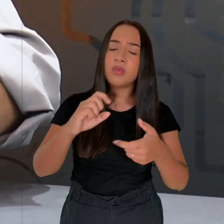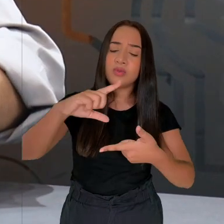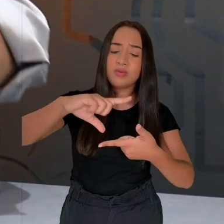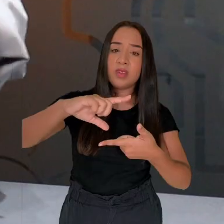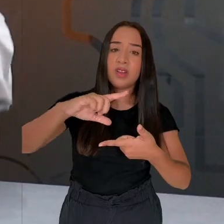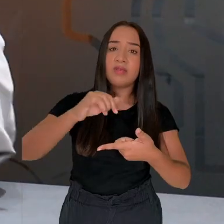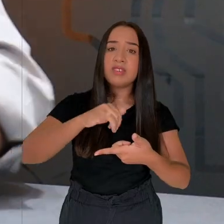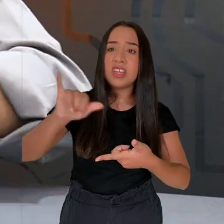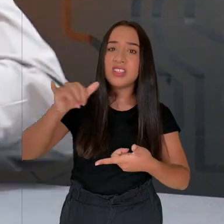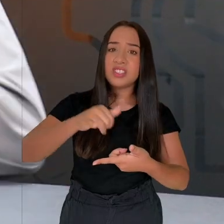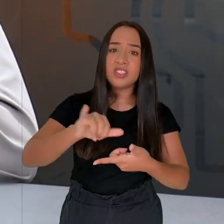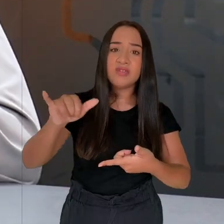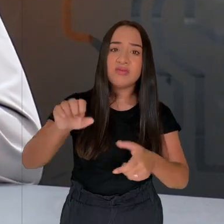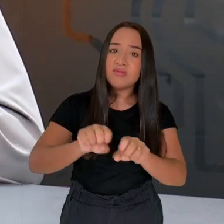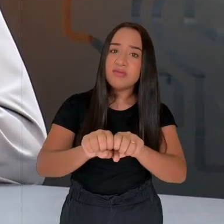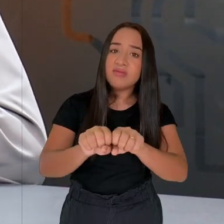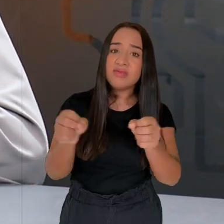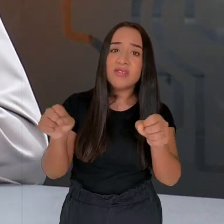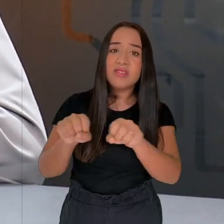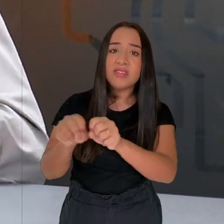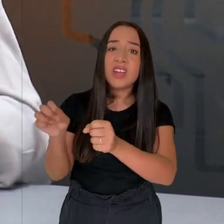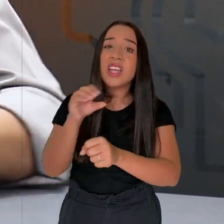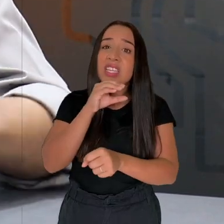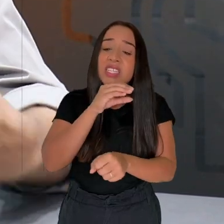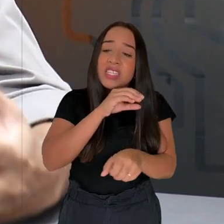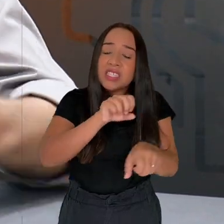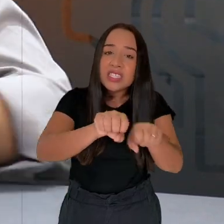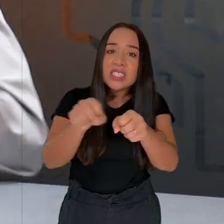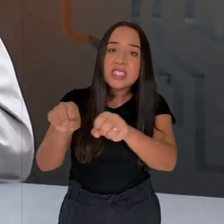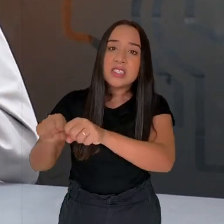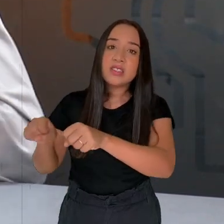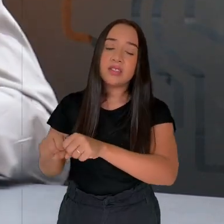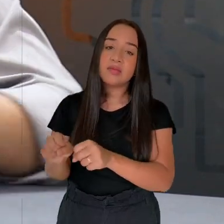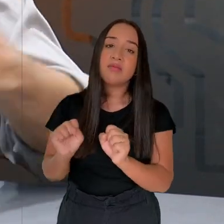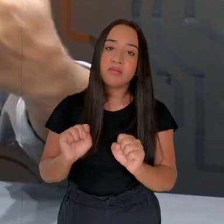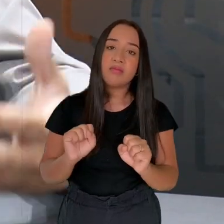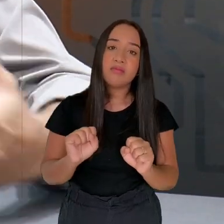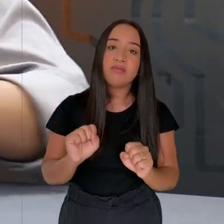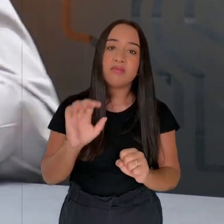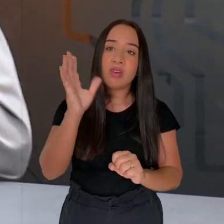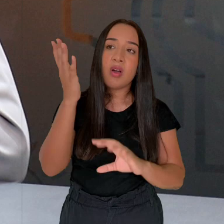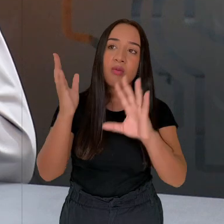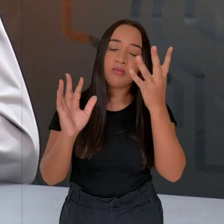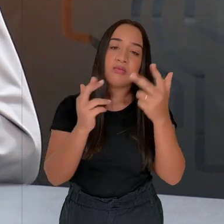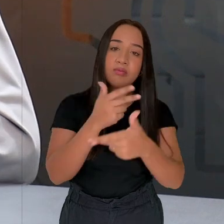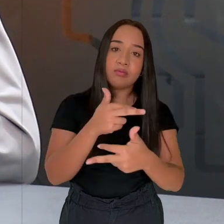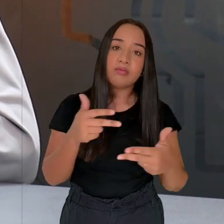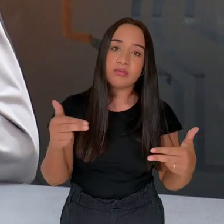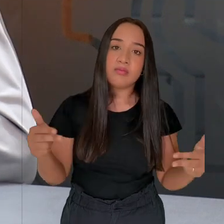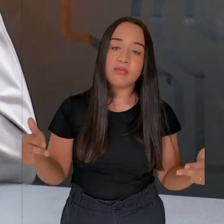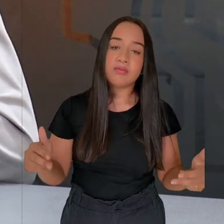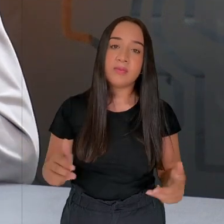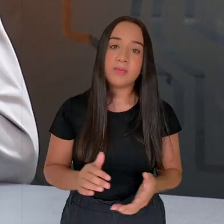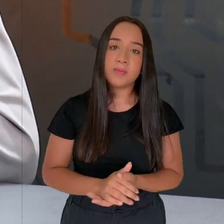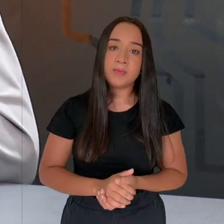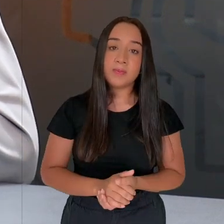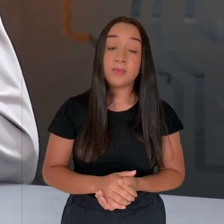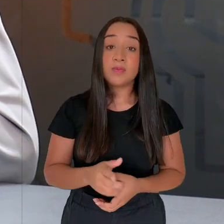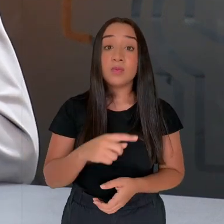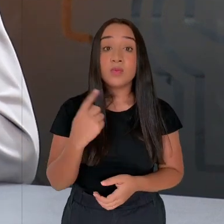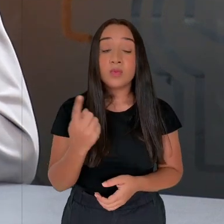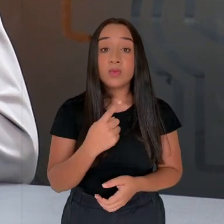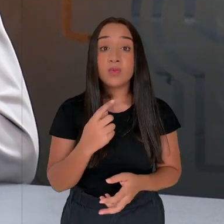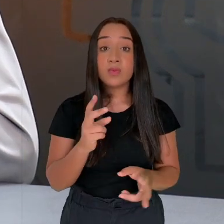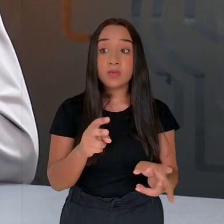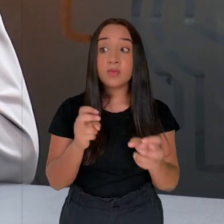pode proporcionar uma queima de componente, uma queima de GBT, um desbalanceamento no circuito de potência. É esse